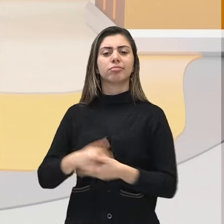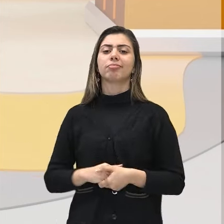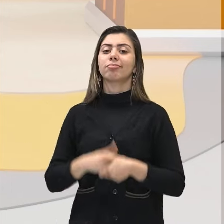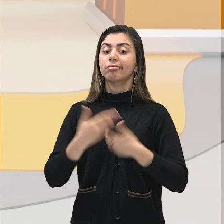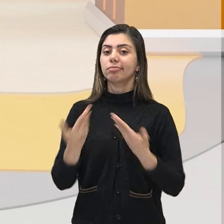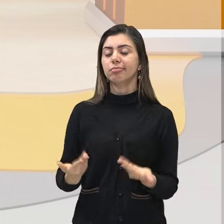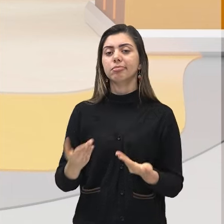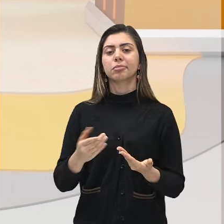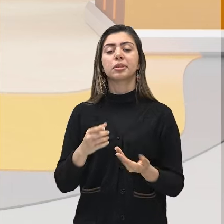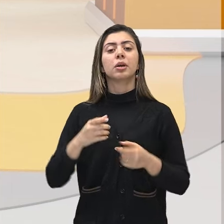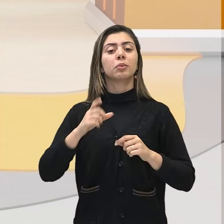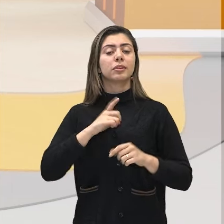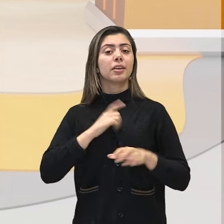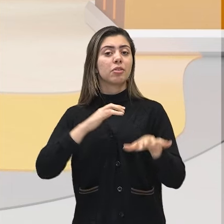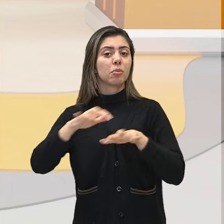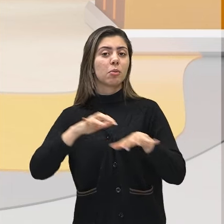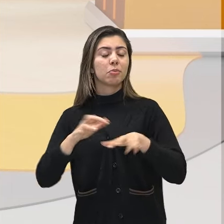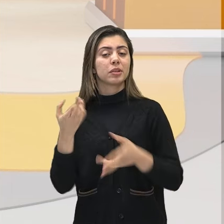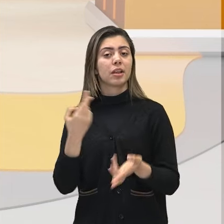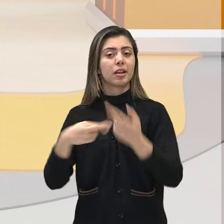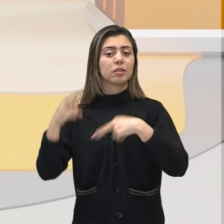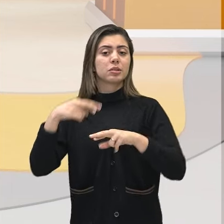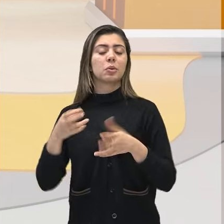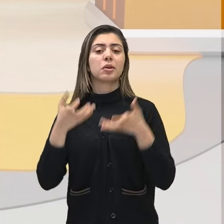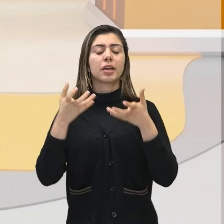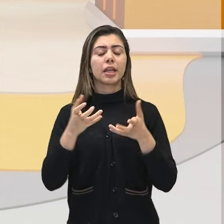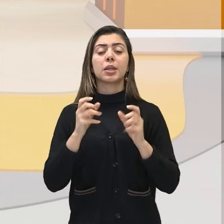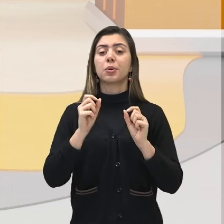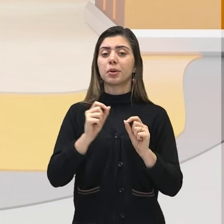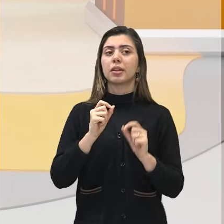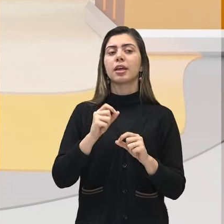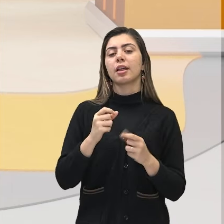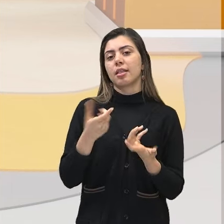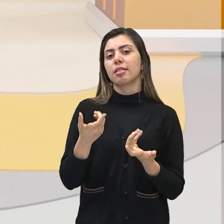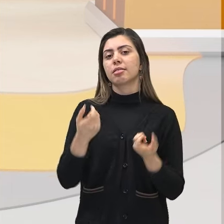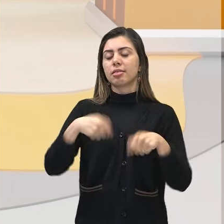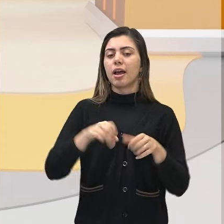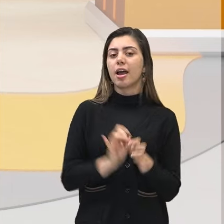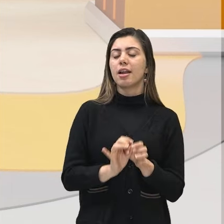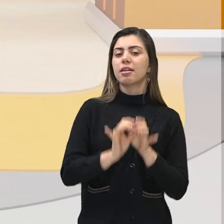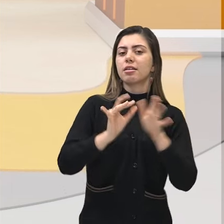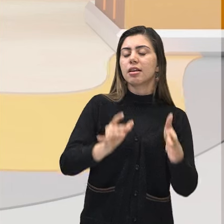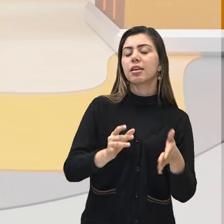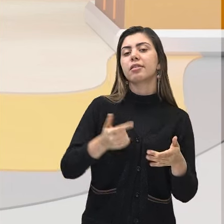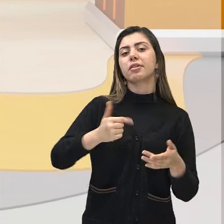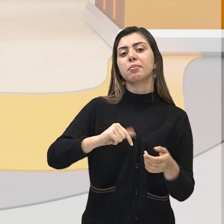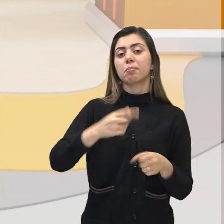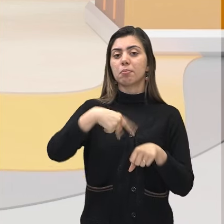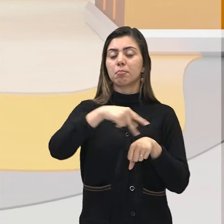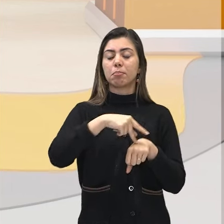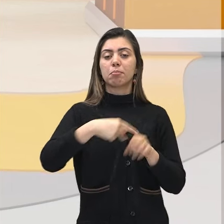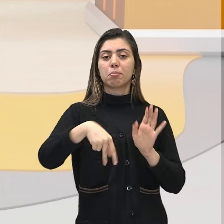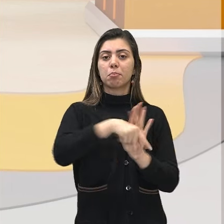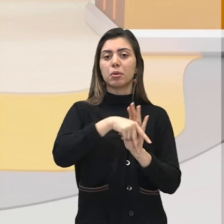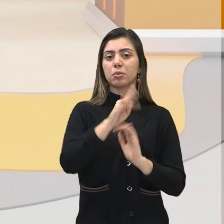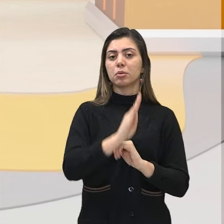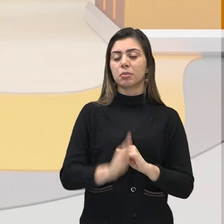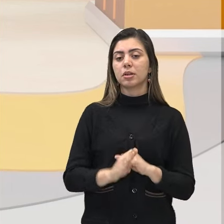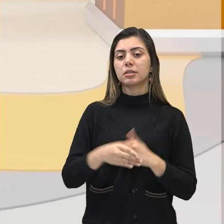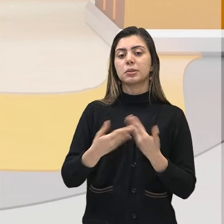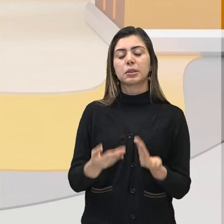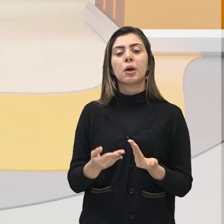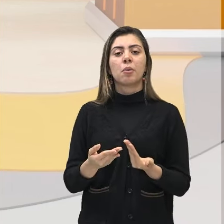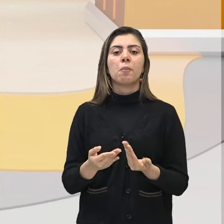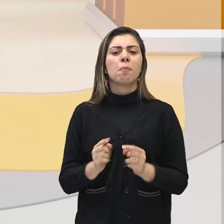mesmo tempo, esse movimento, ao mesmo tempo que ele é importante para o processo de independência do Brasil, né, como uma das primeiras